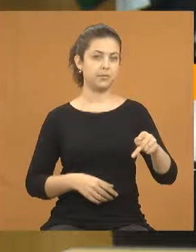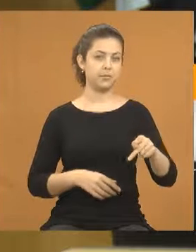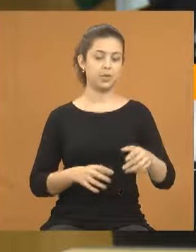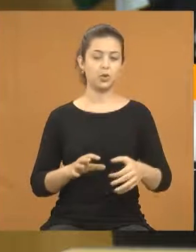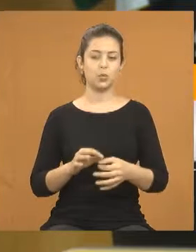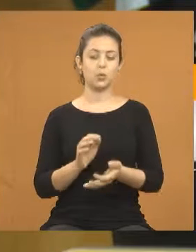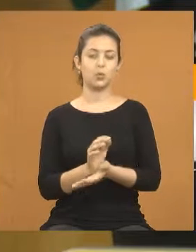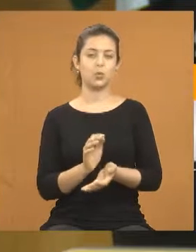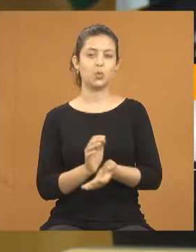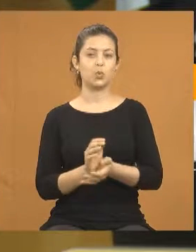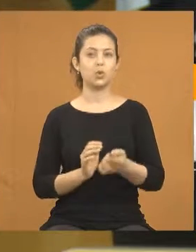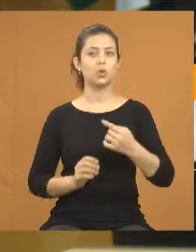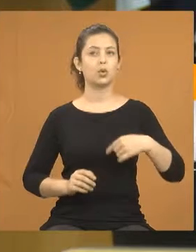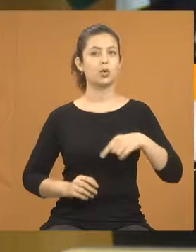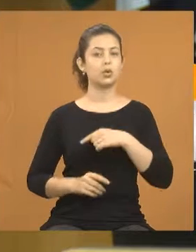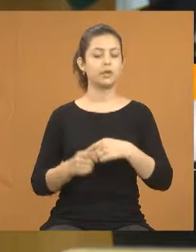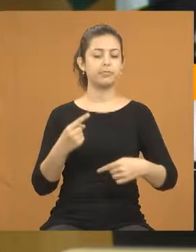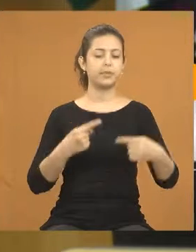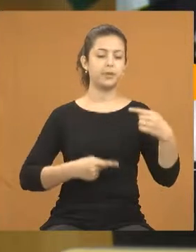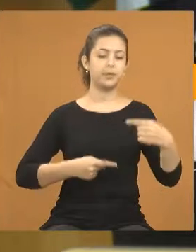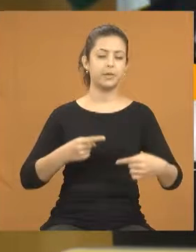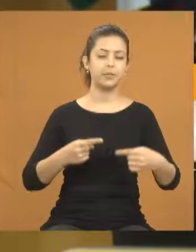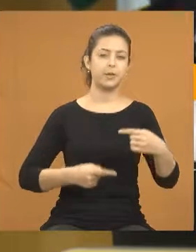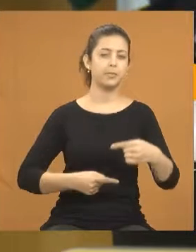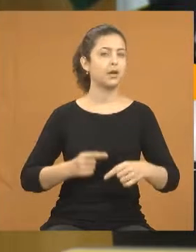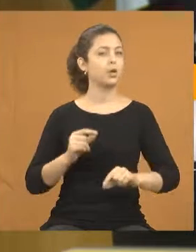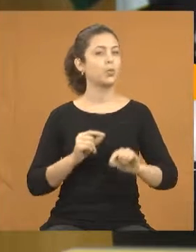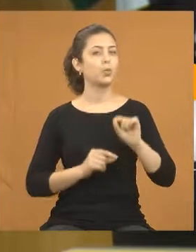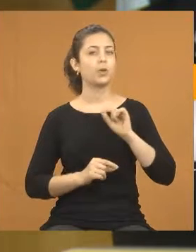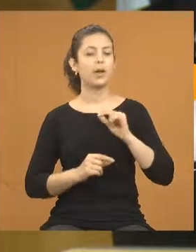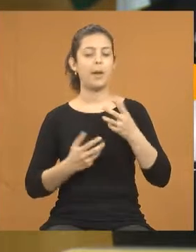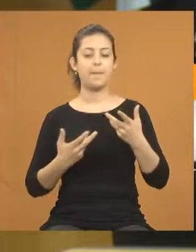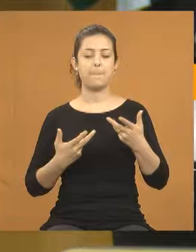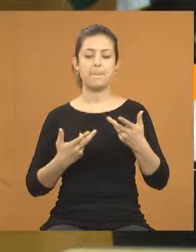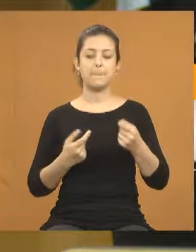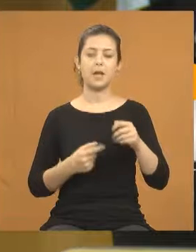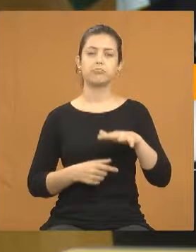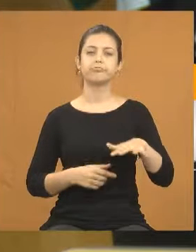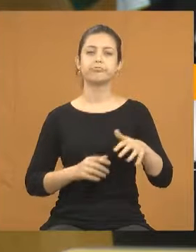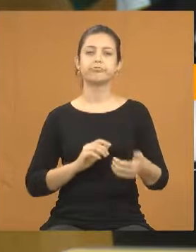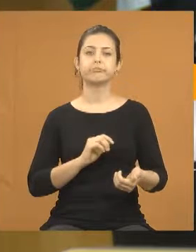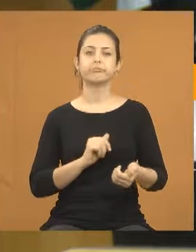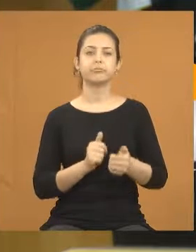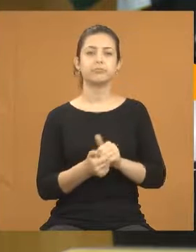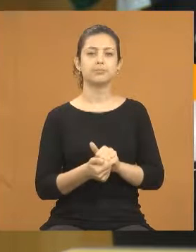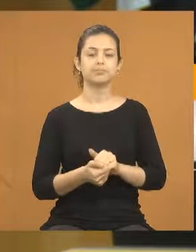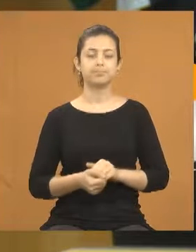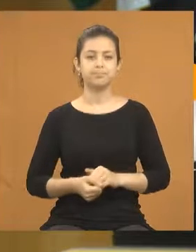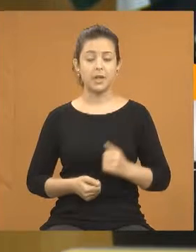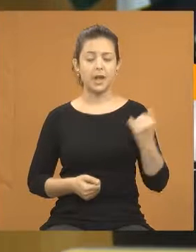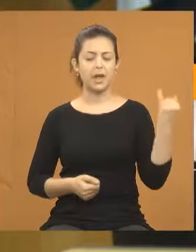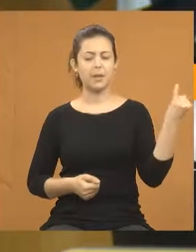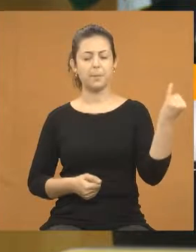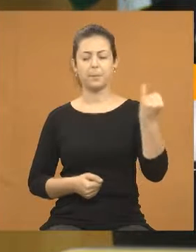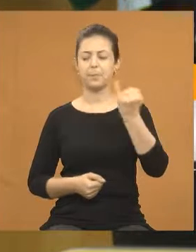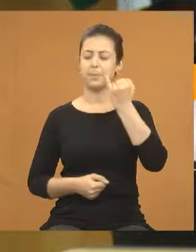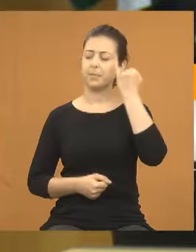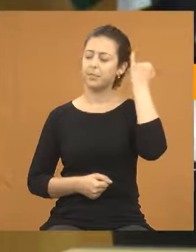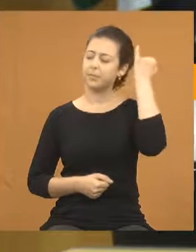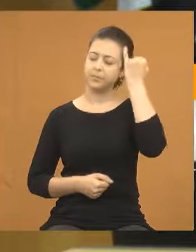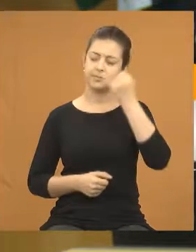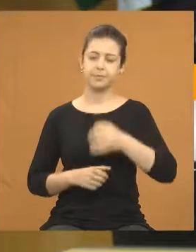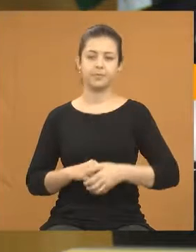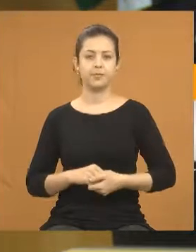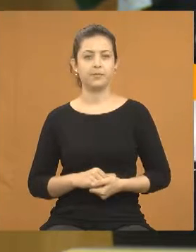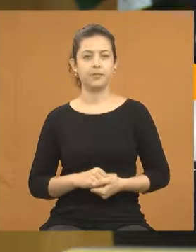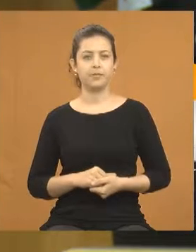Liga, onde a gente está se discutindo melhorias no esporte da nossa cidade, porque é muito importante para